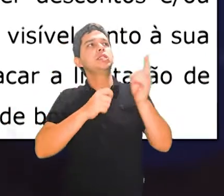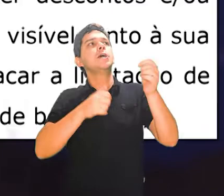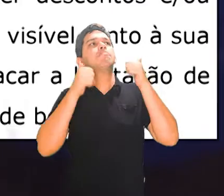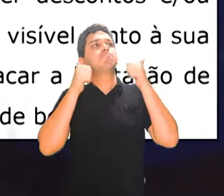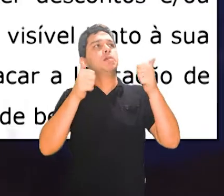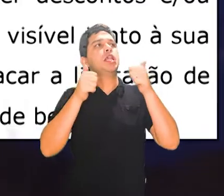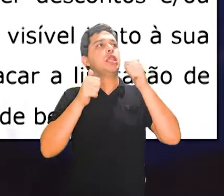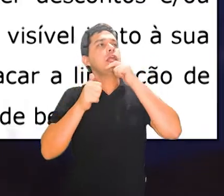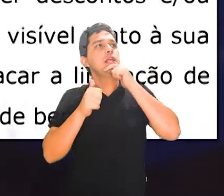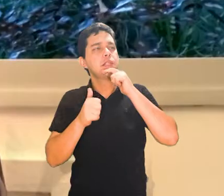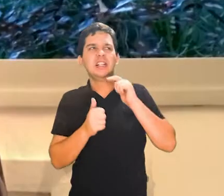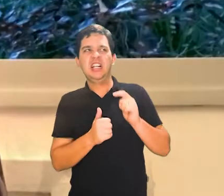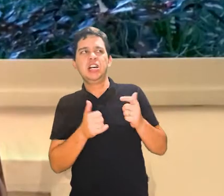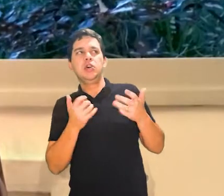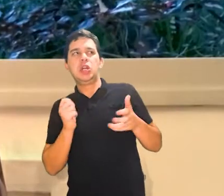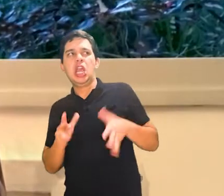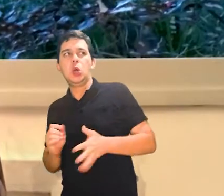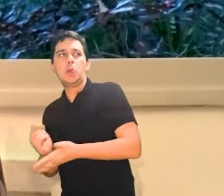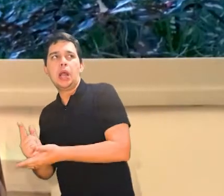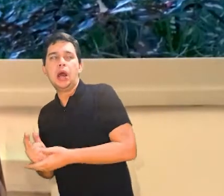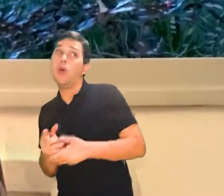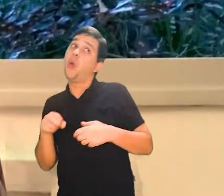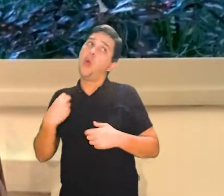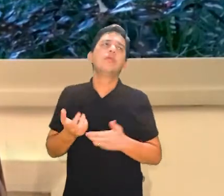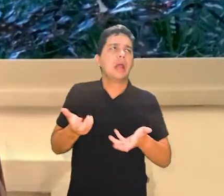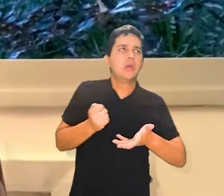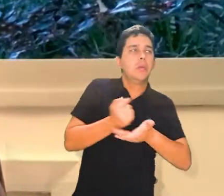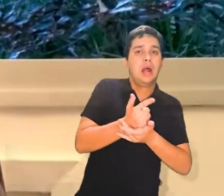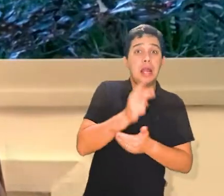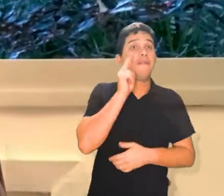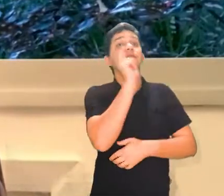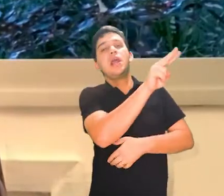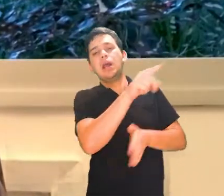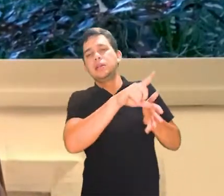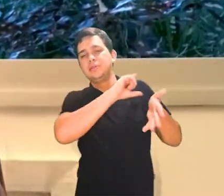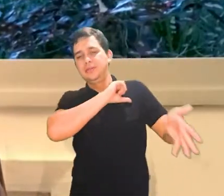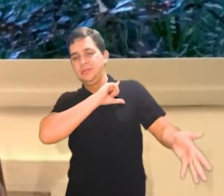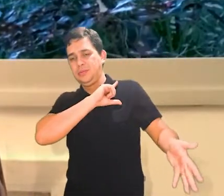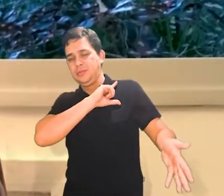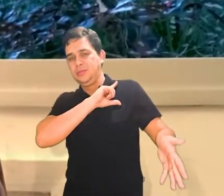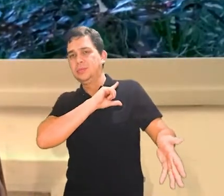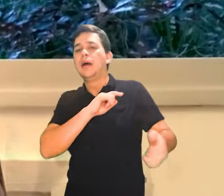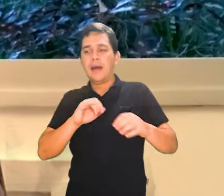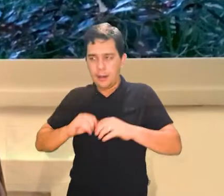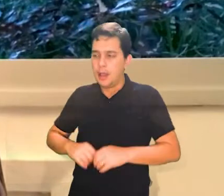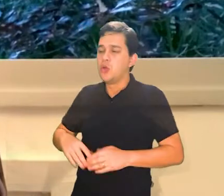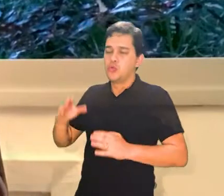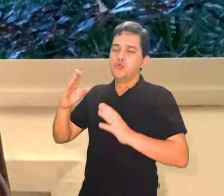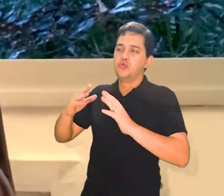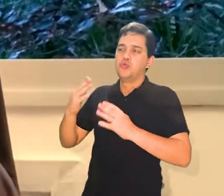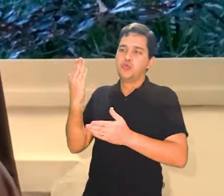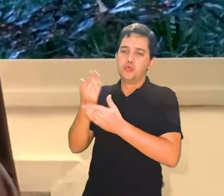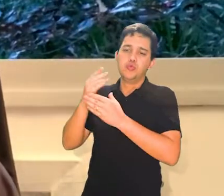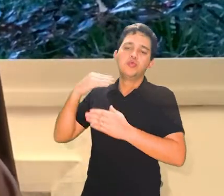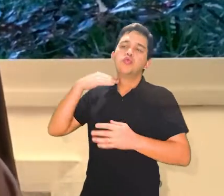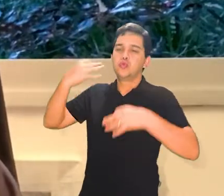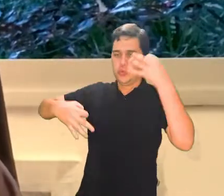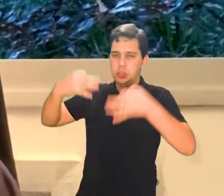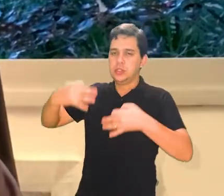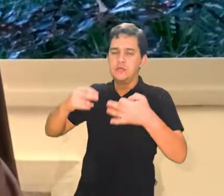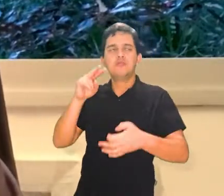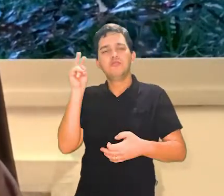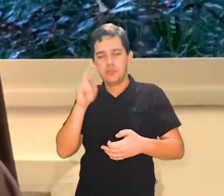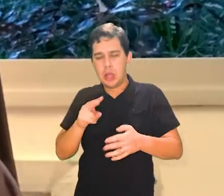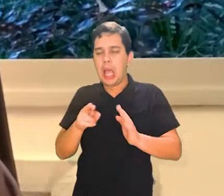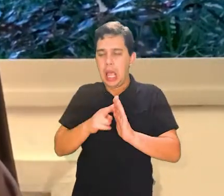pedido. Mas ele vai ser revisto porque o Ministério Público vai apresentar um recurso contra essa parte da sentença. E